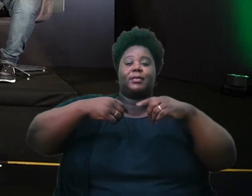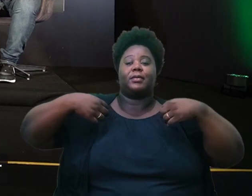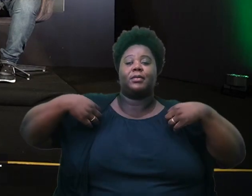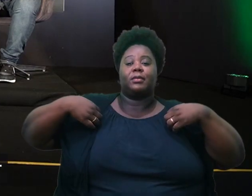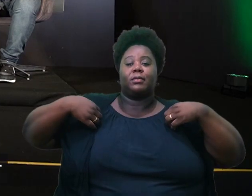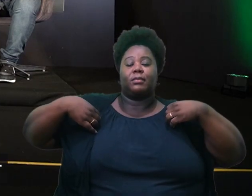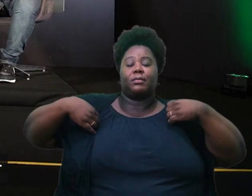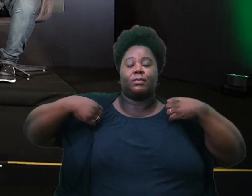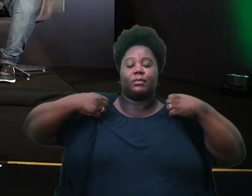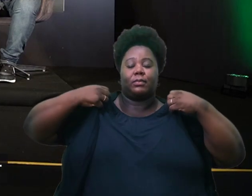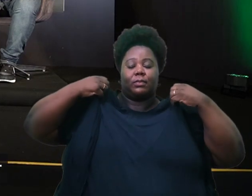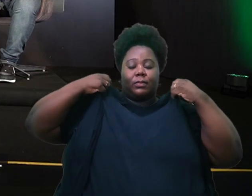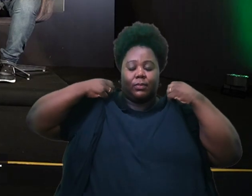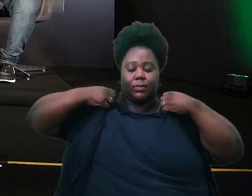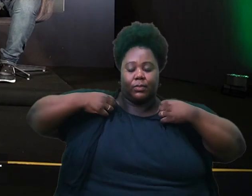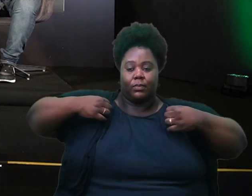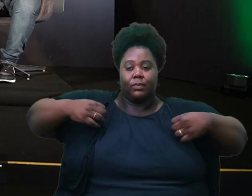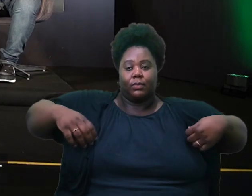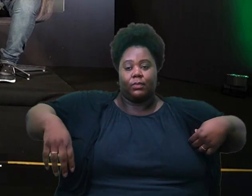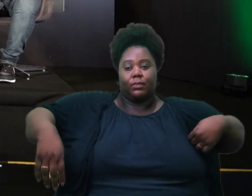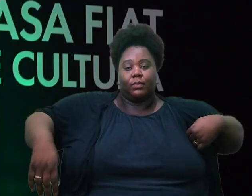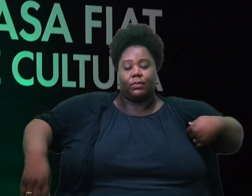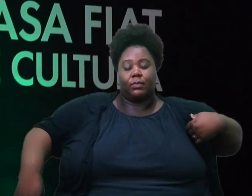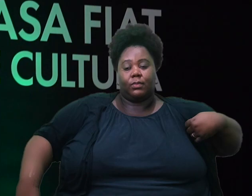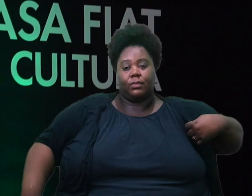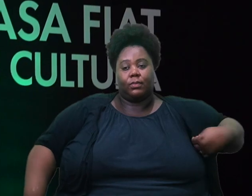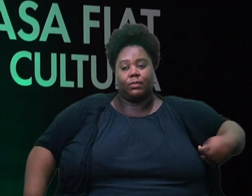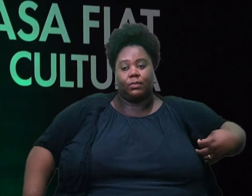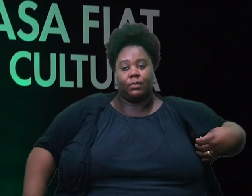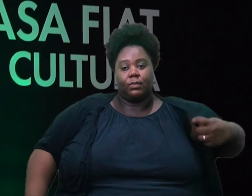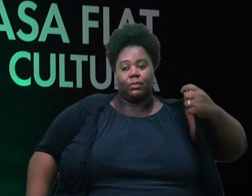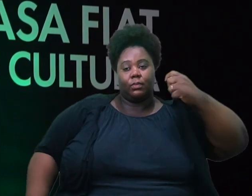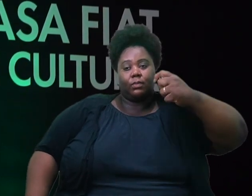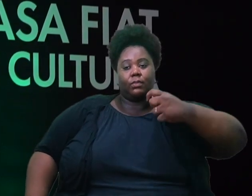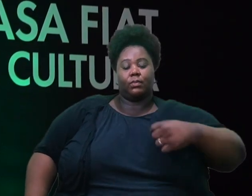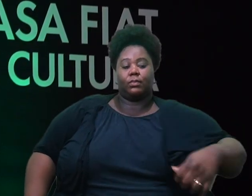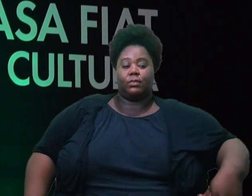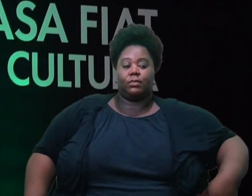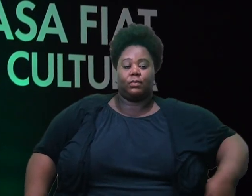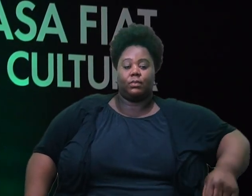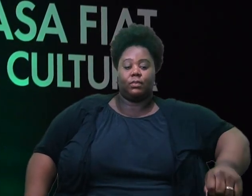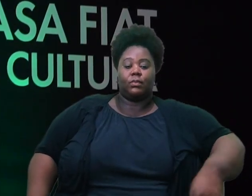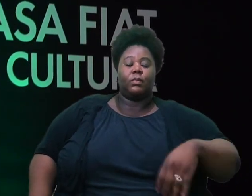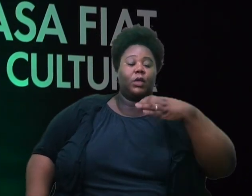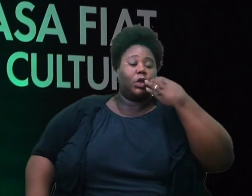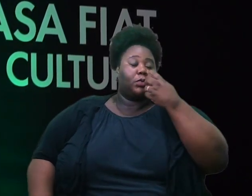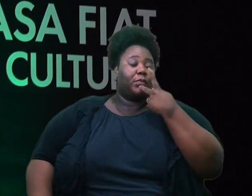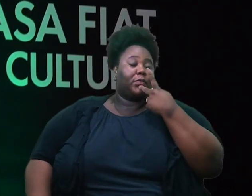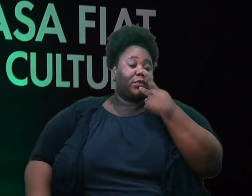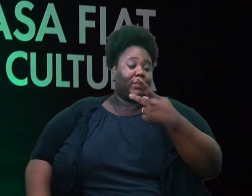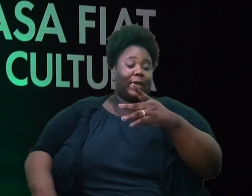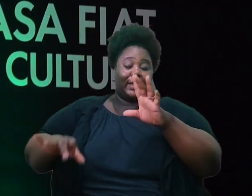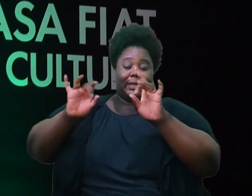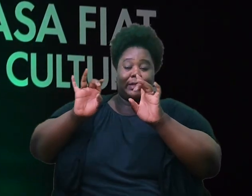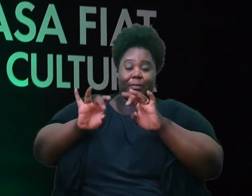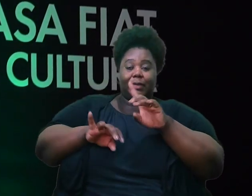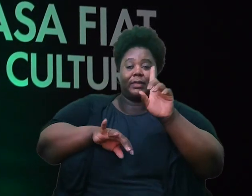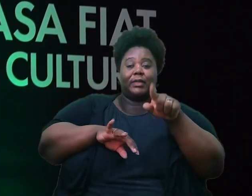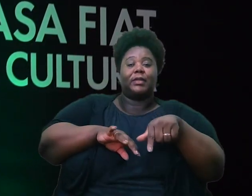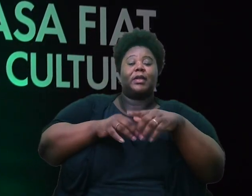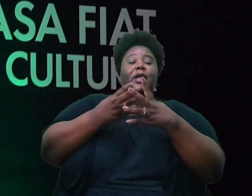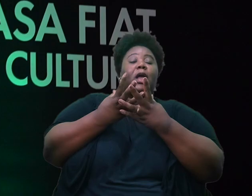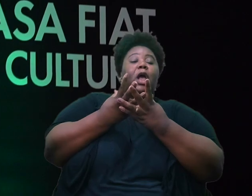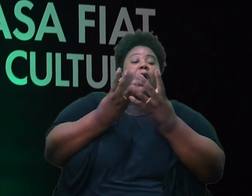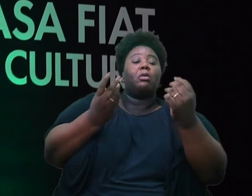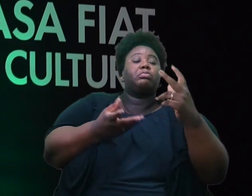Aquilo que os músicos vão dizer, e os especialistas, que é